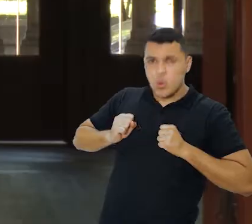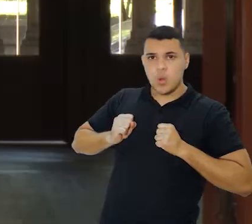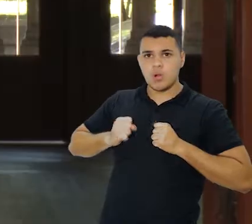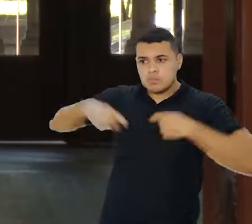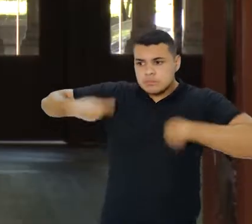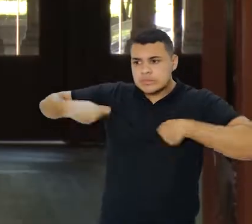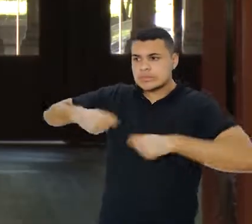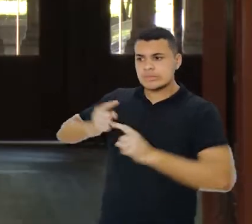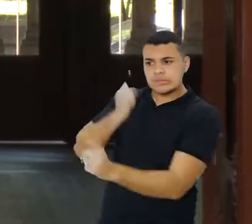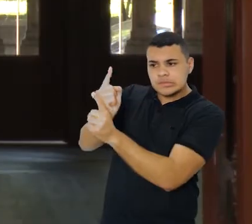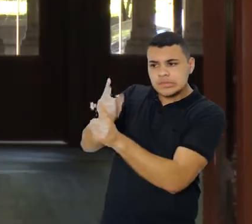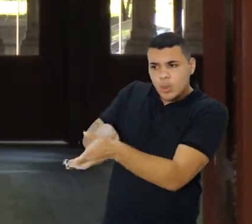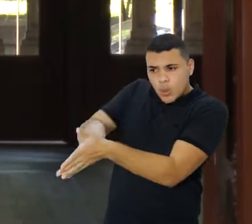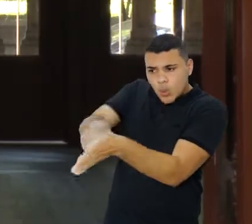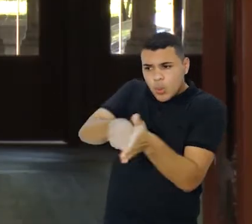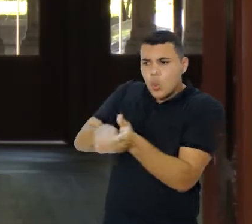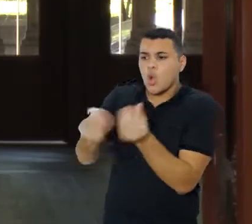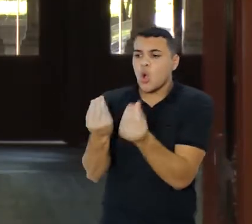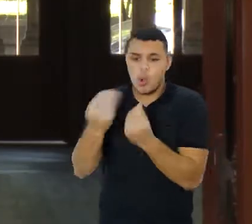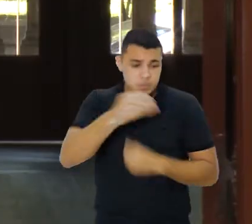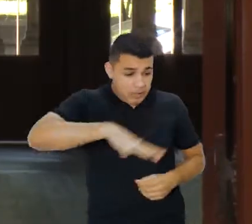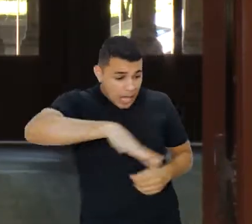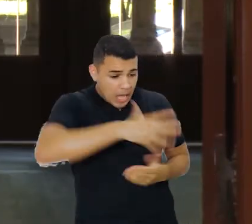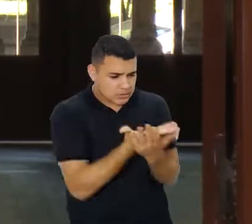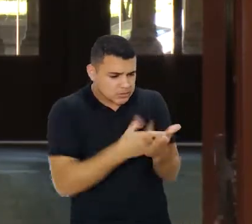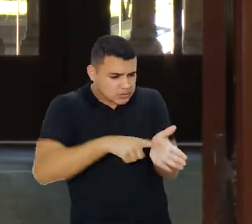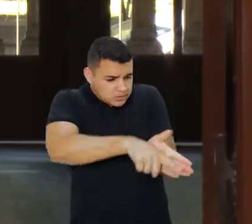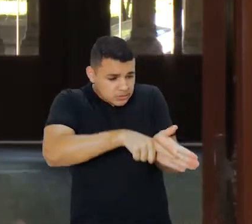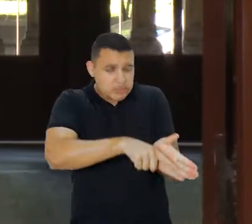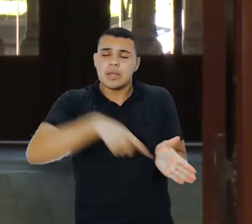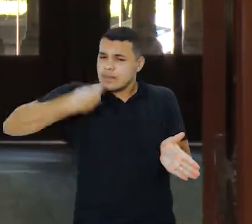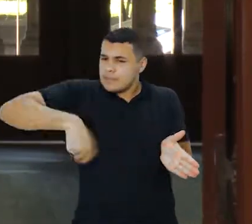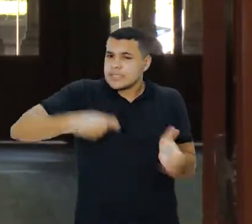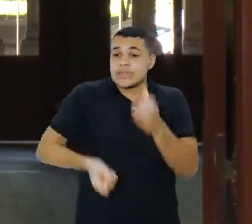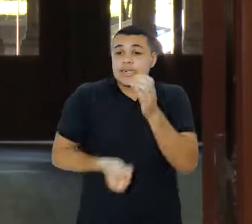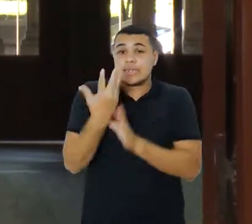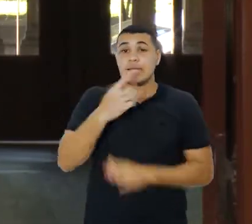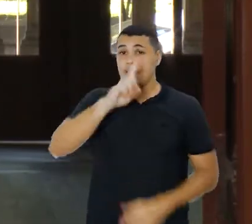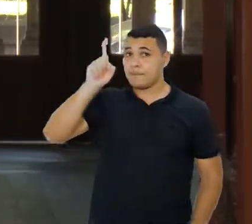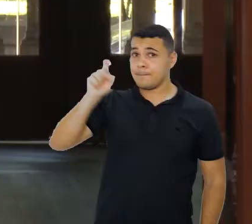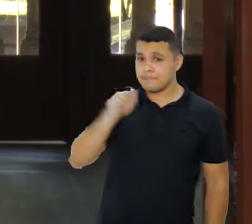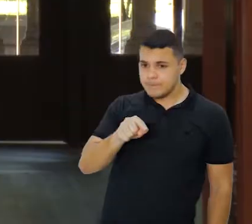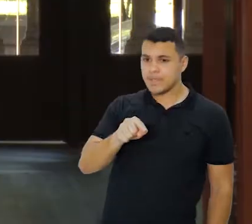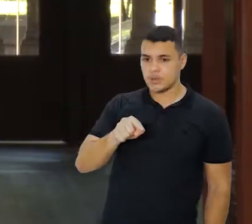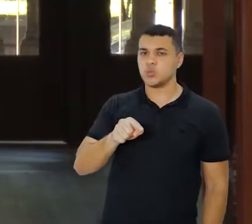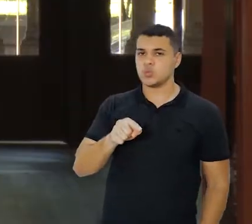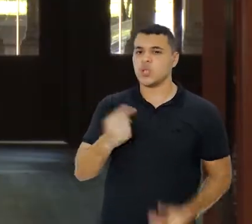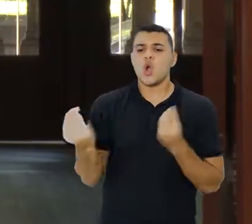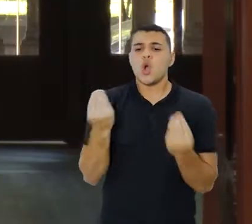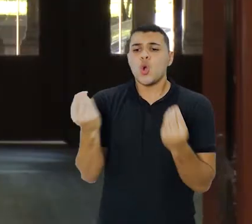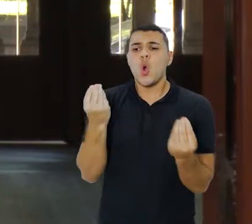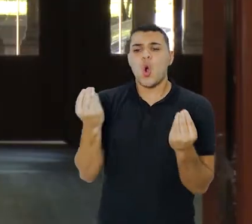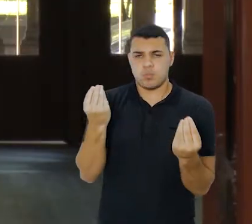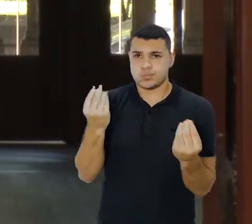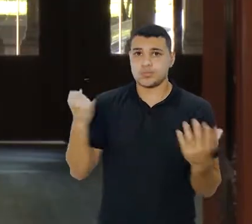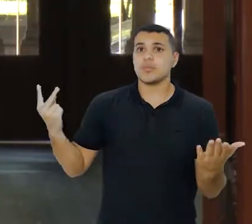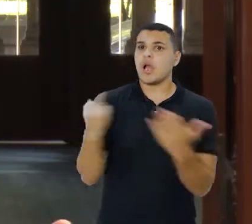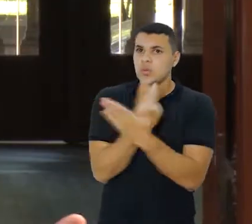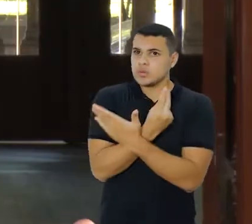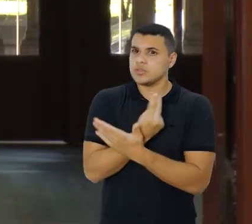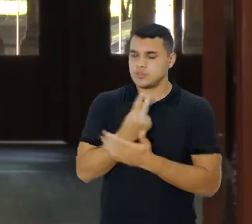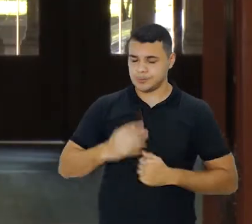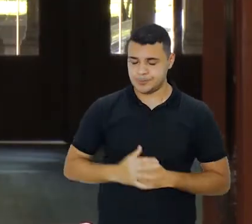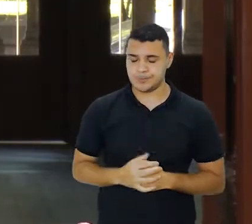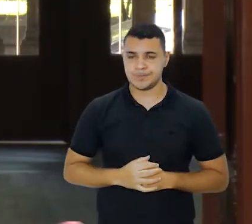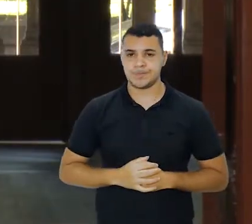sentido, em termos epidemiológicos, algumas perguntas devem ser feitas, algumas indagações necessariamente